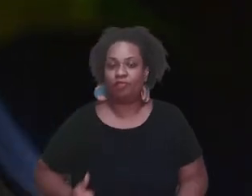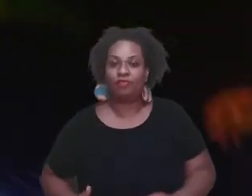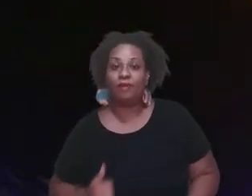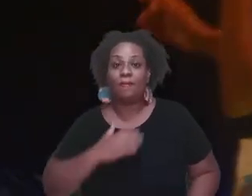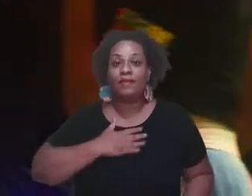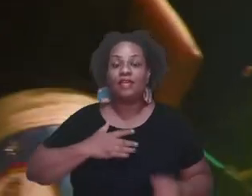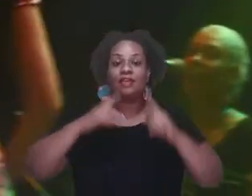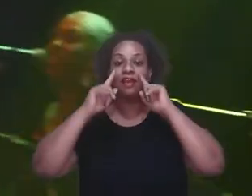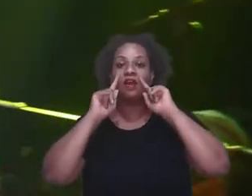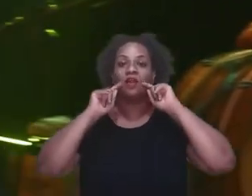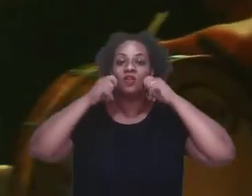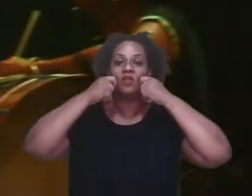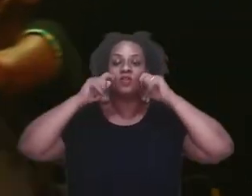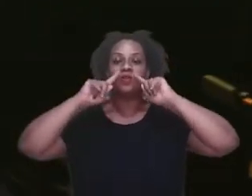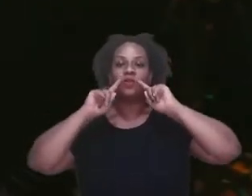e